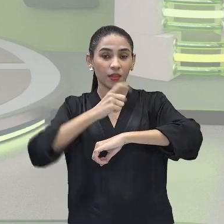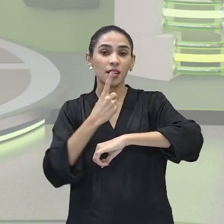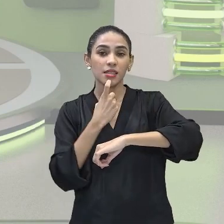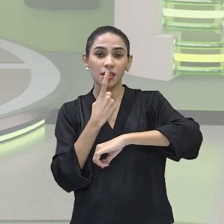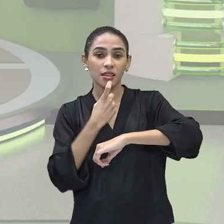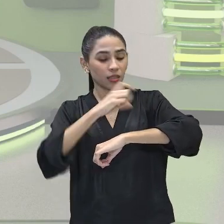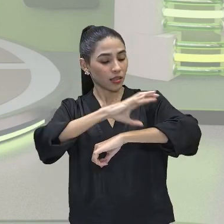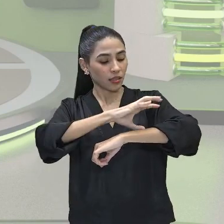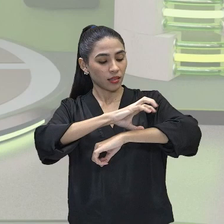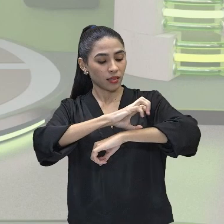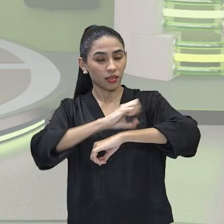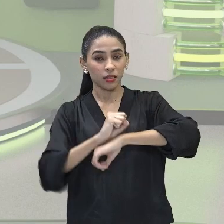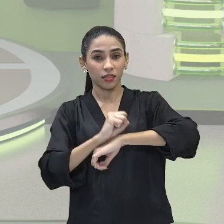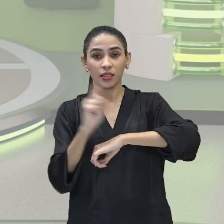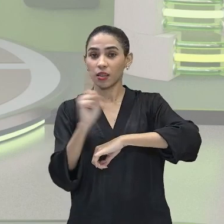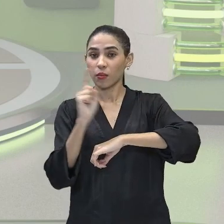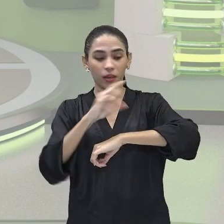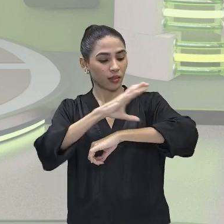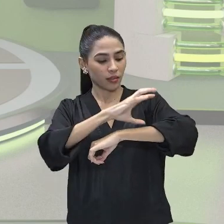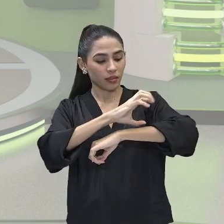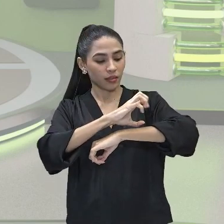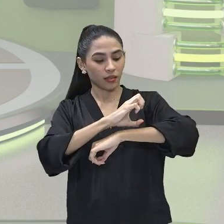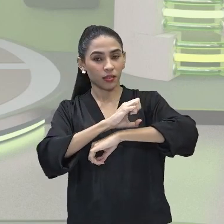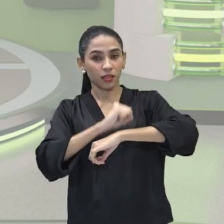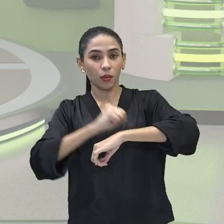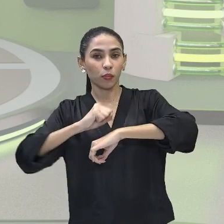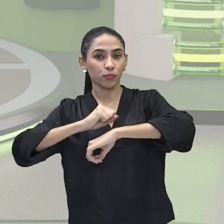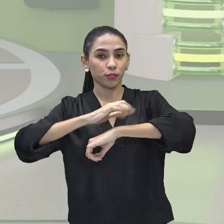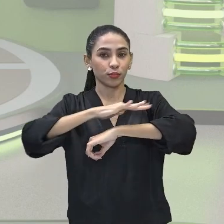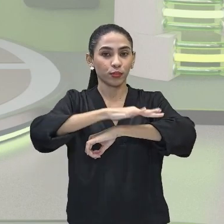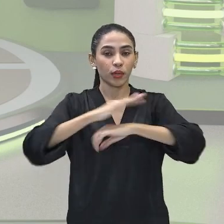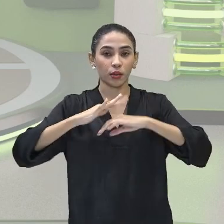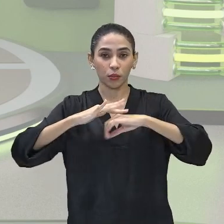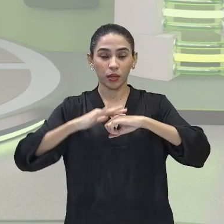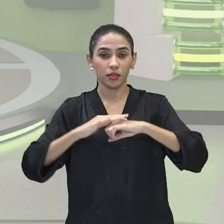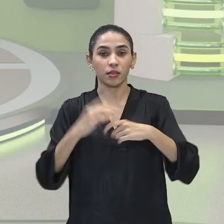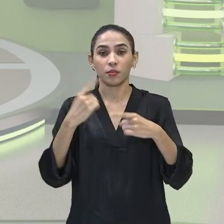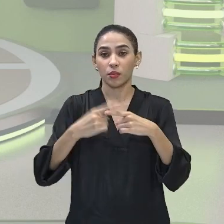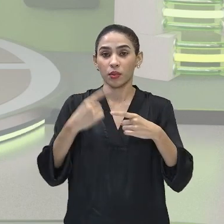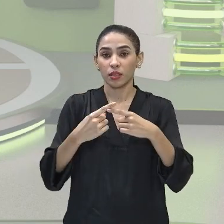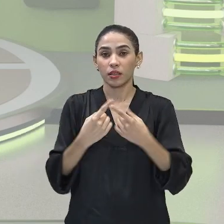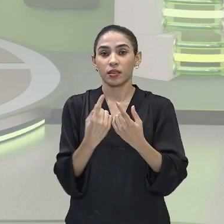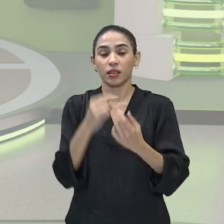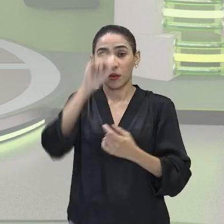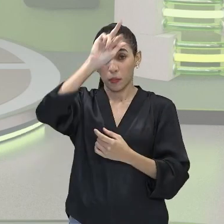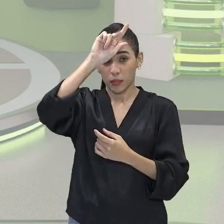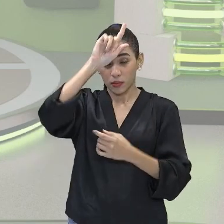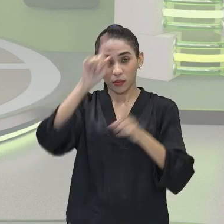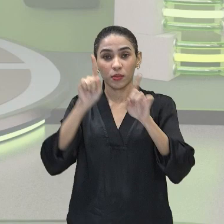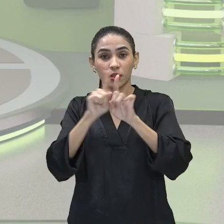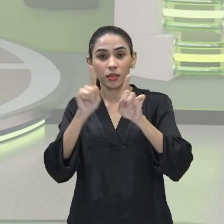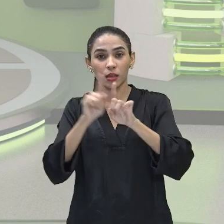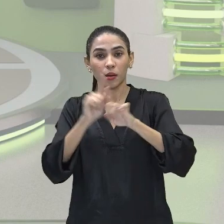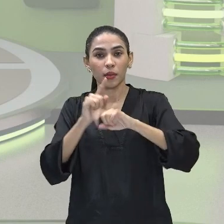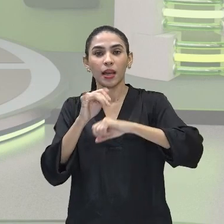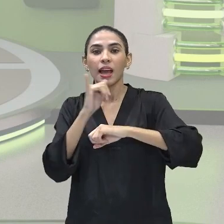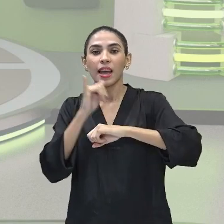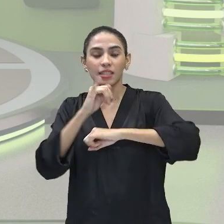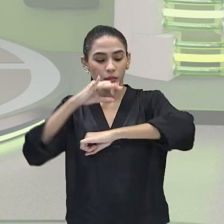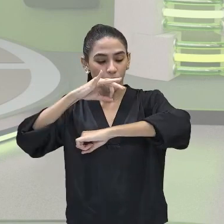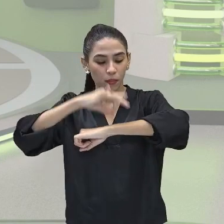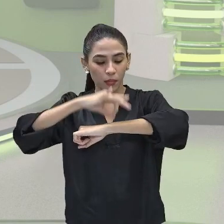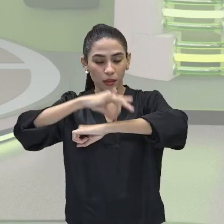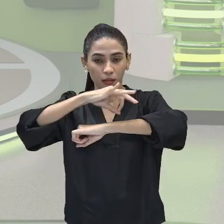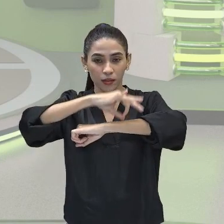mas não é durante ele sugar o sangue que ele é transmitido, porque imediatamente esse besouro ele também deposita suas fezes